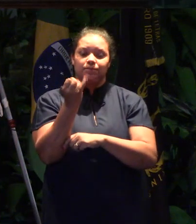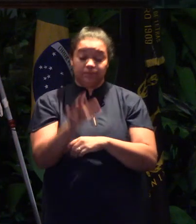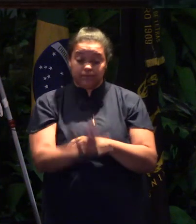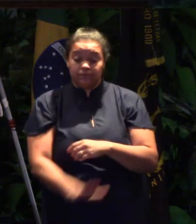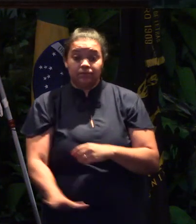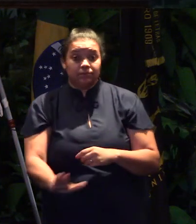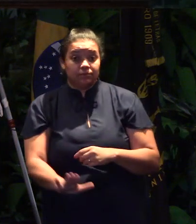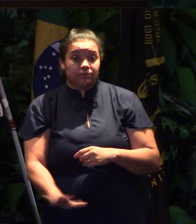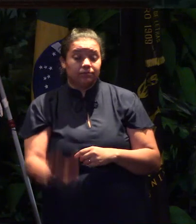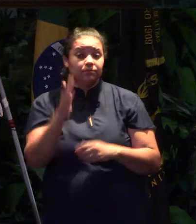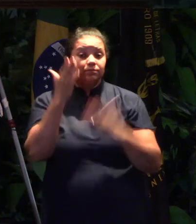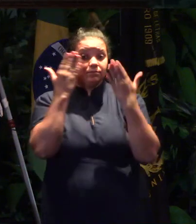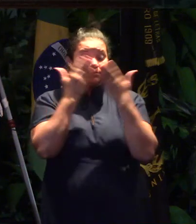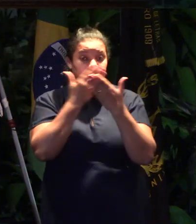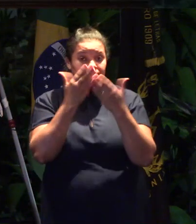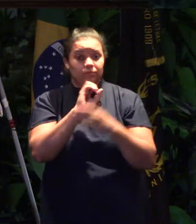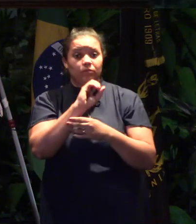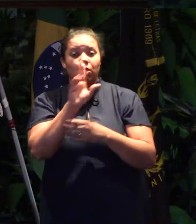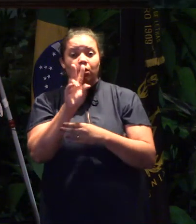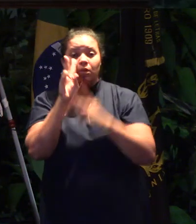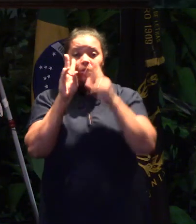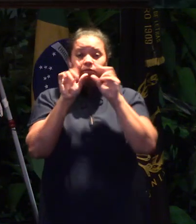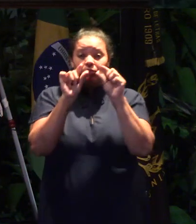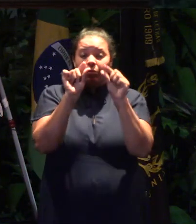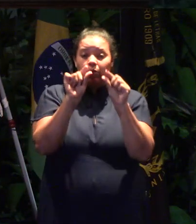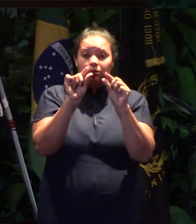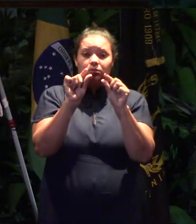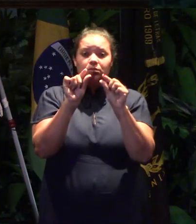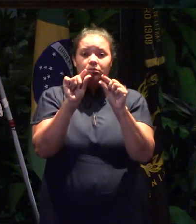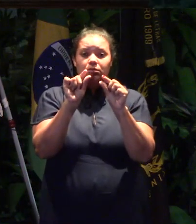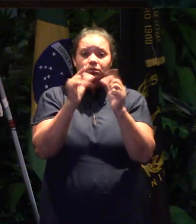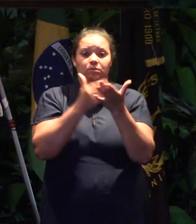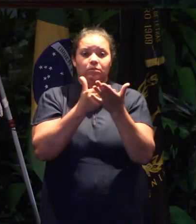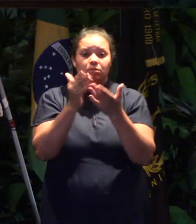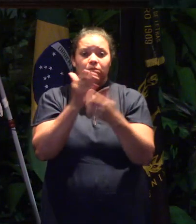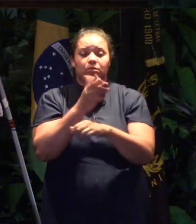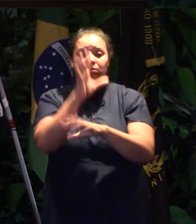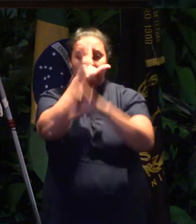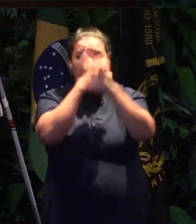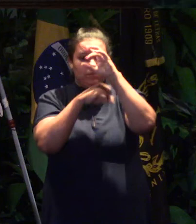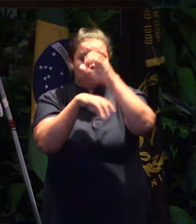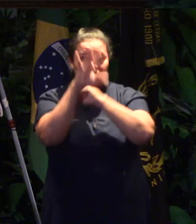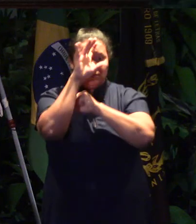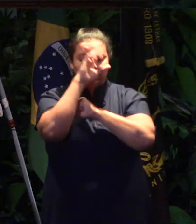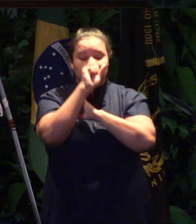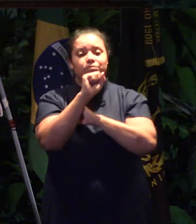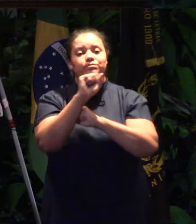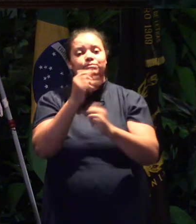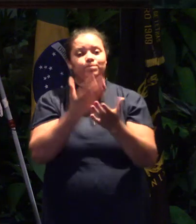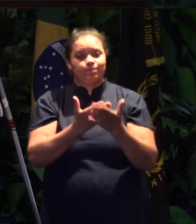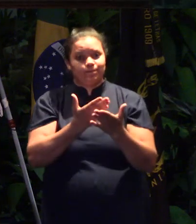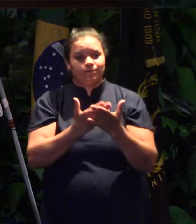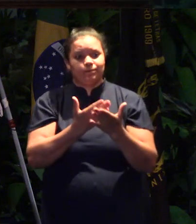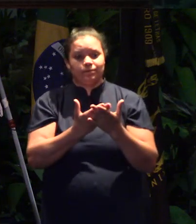crianças cegas, crianças com baixa visão, que estão sendo alfabetizadas. A única maneira que as crianças têm de ser alfabetizadas,